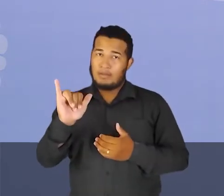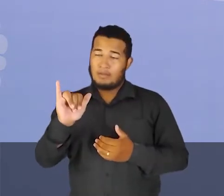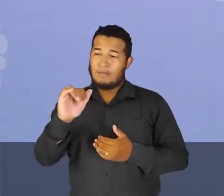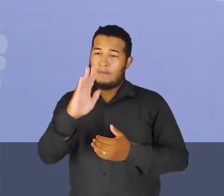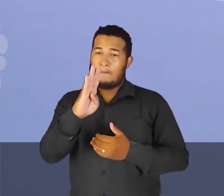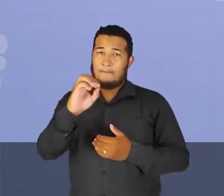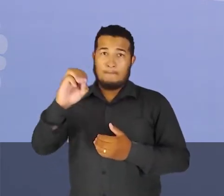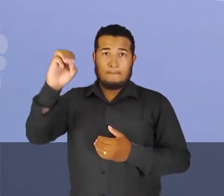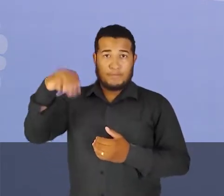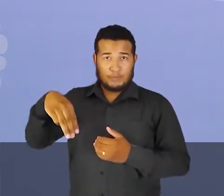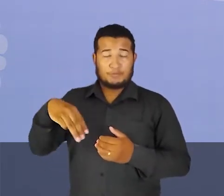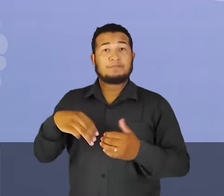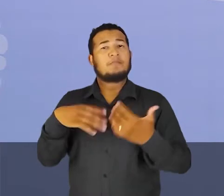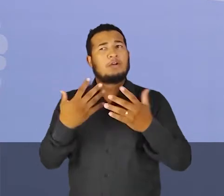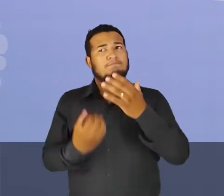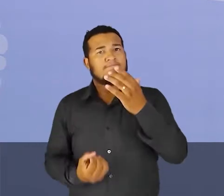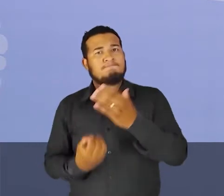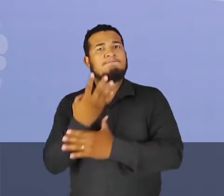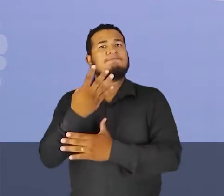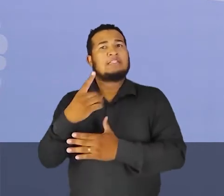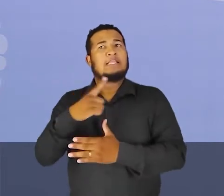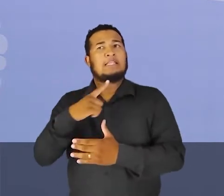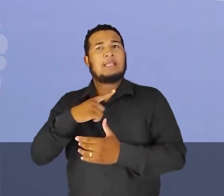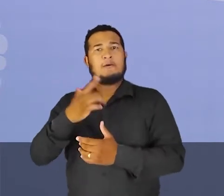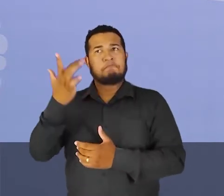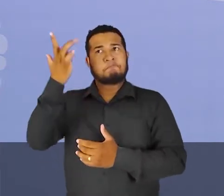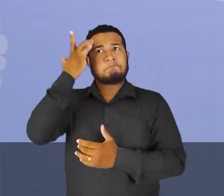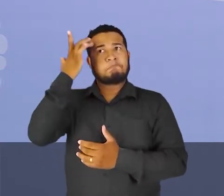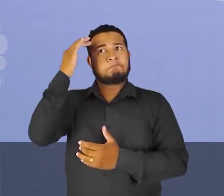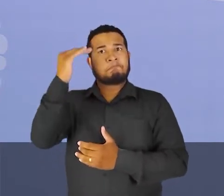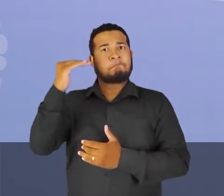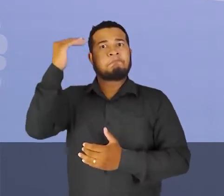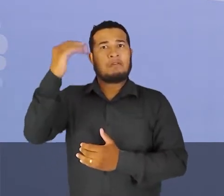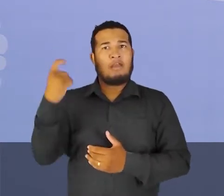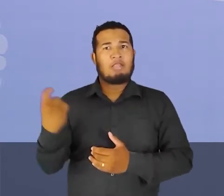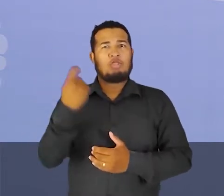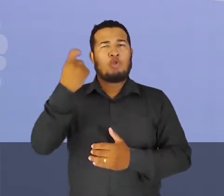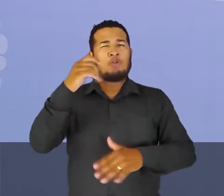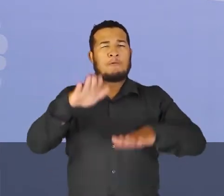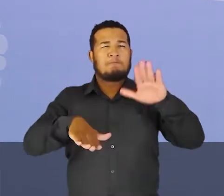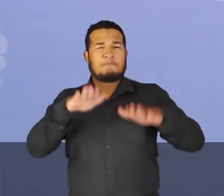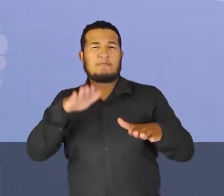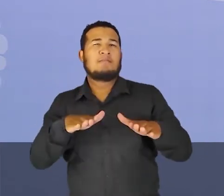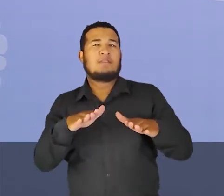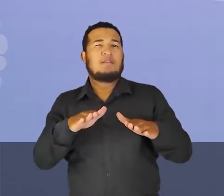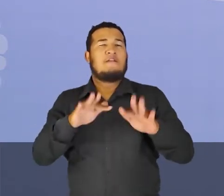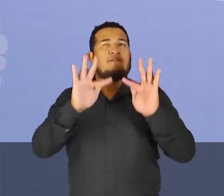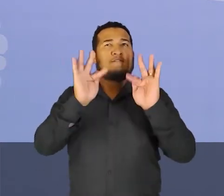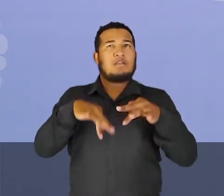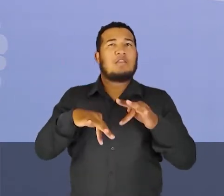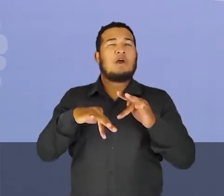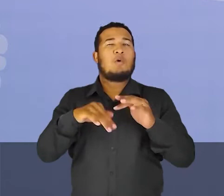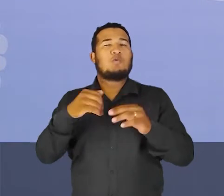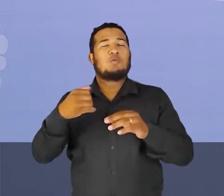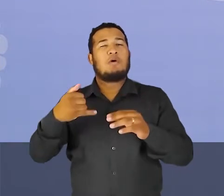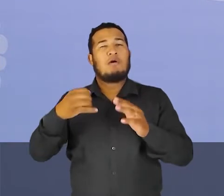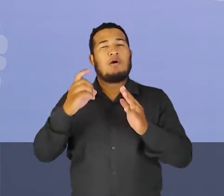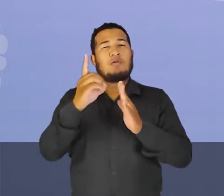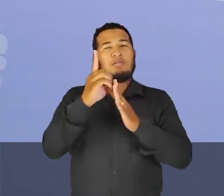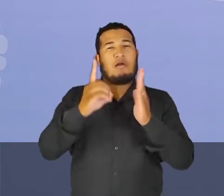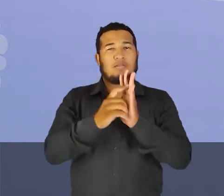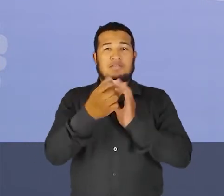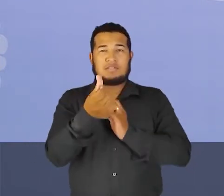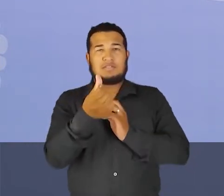geração. E essa geração ela foi formada, então ela atingiu a sua maturidade por volta ali do final dos anos 50 até os